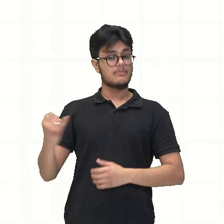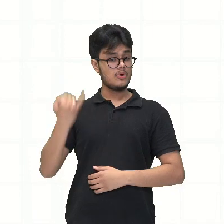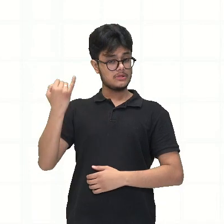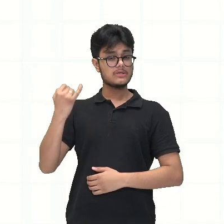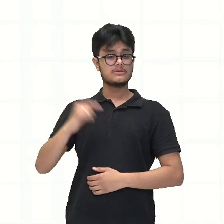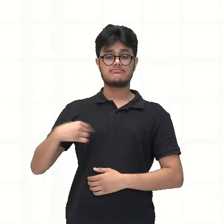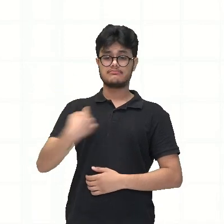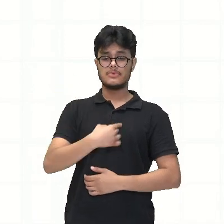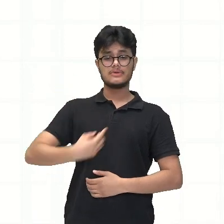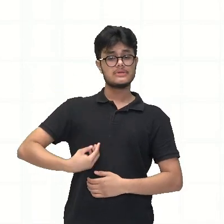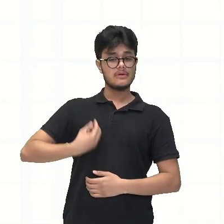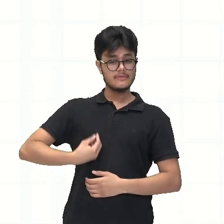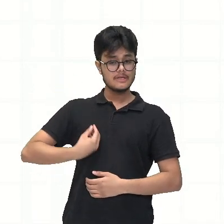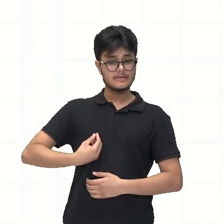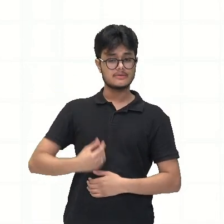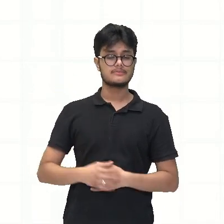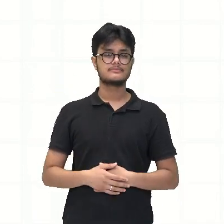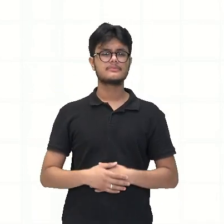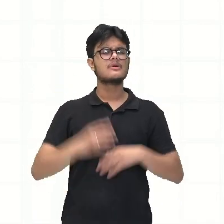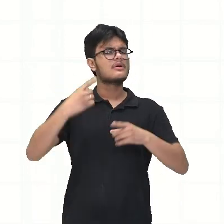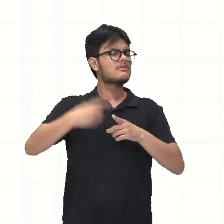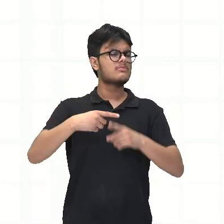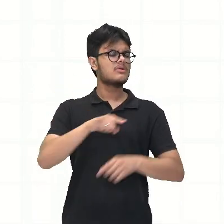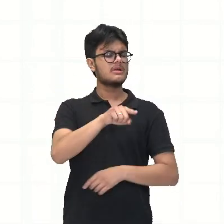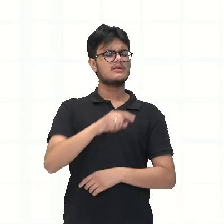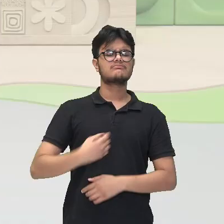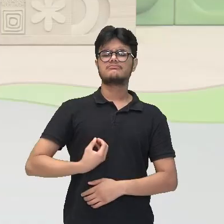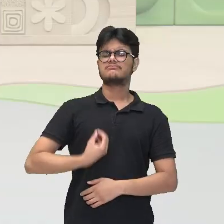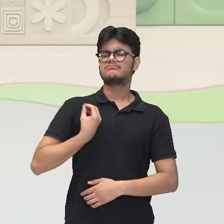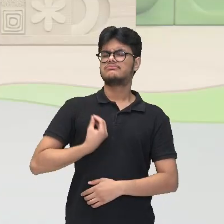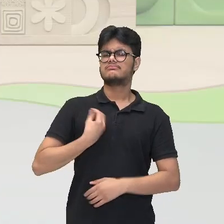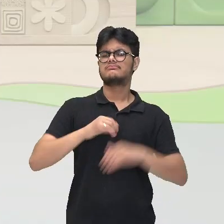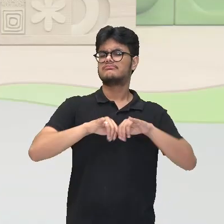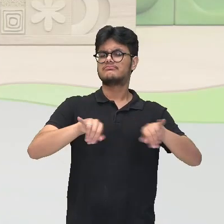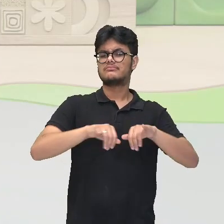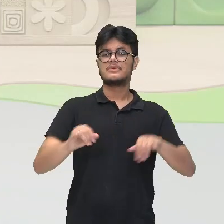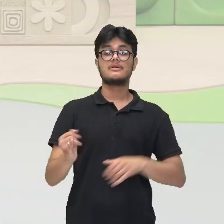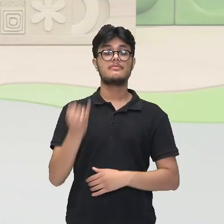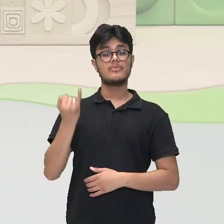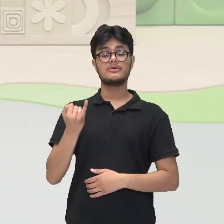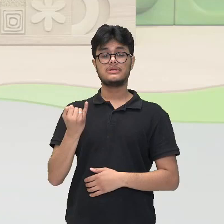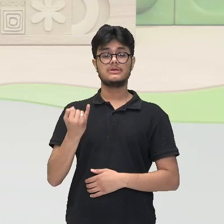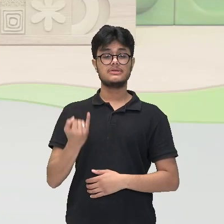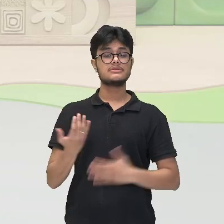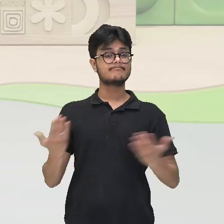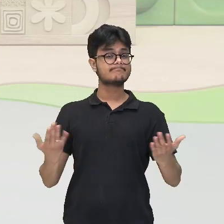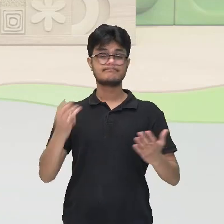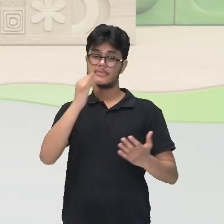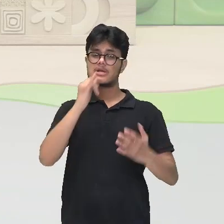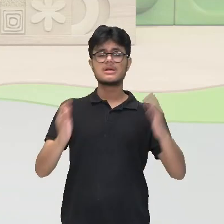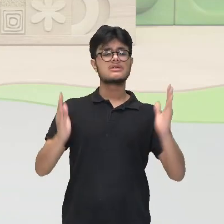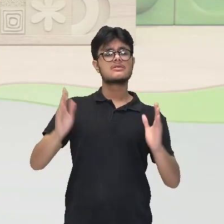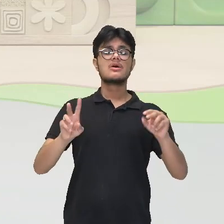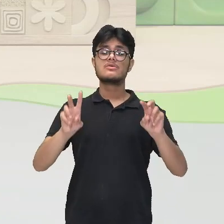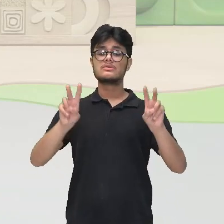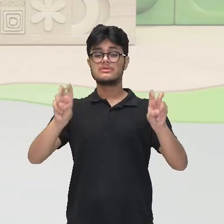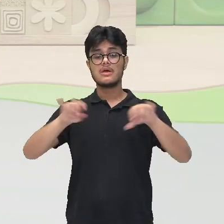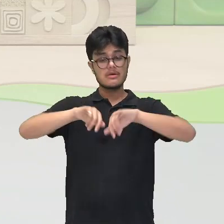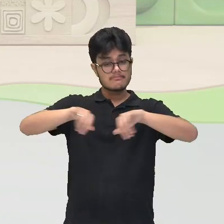importantes, né? Por que elas são muito importantes? Porque são campanhas que trabalham diretamente